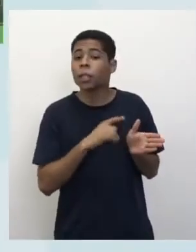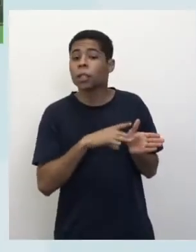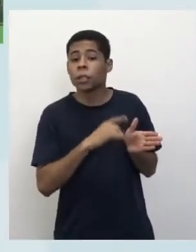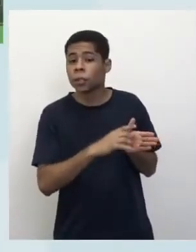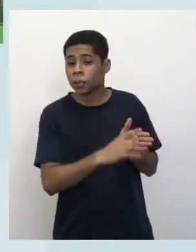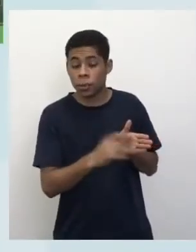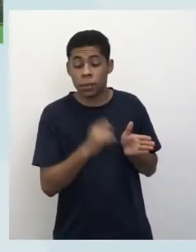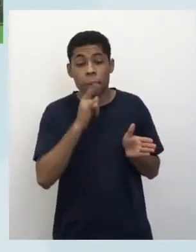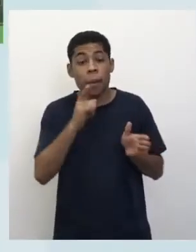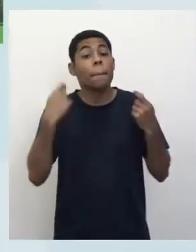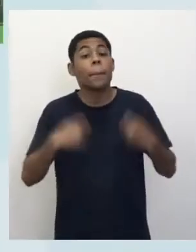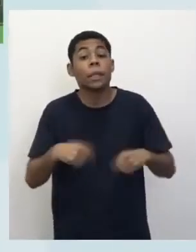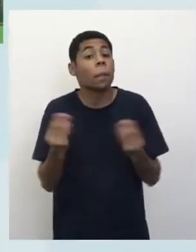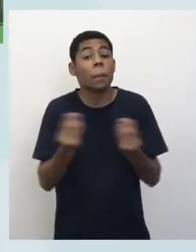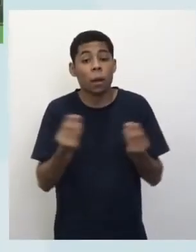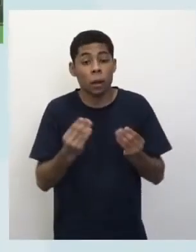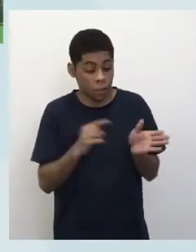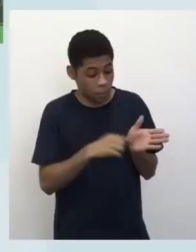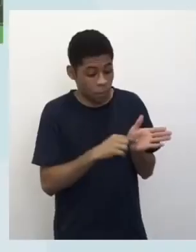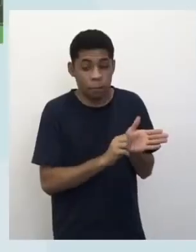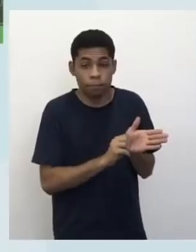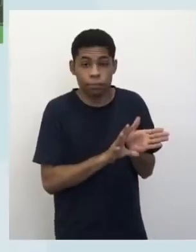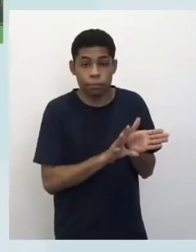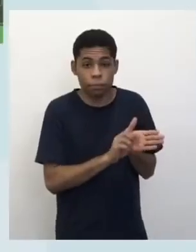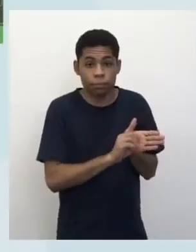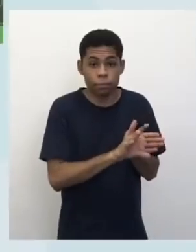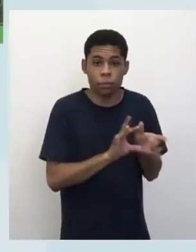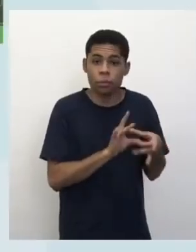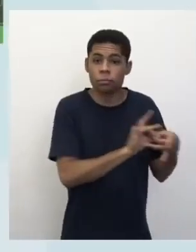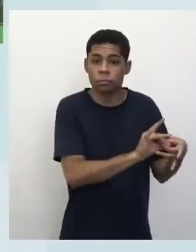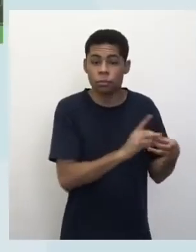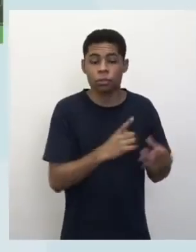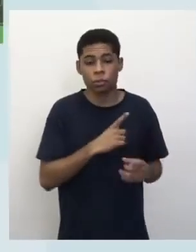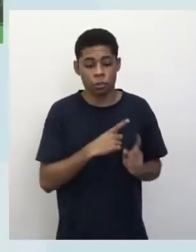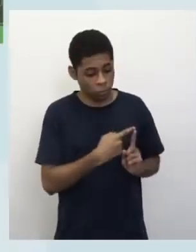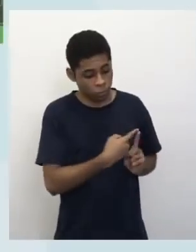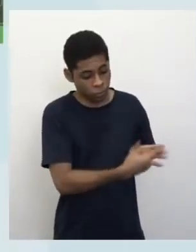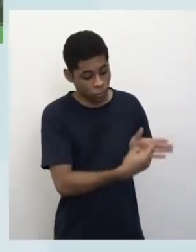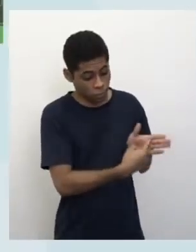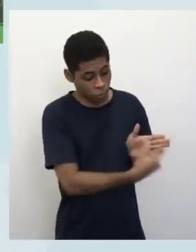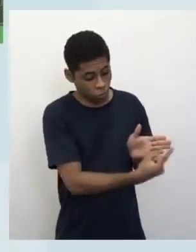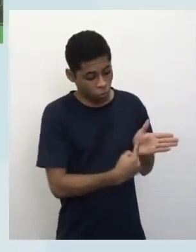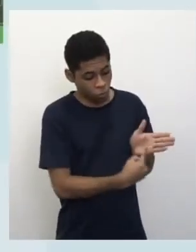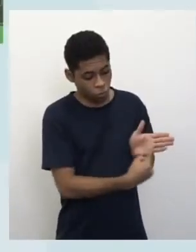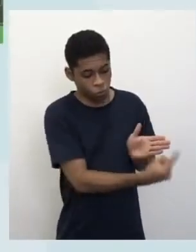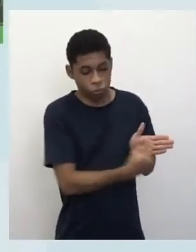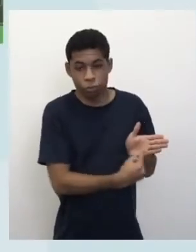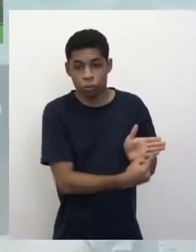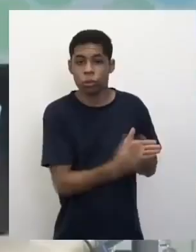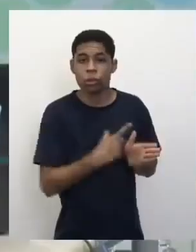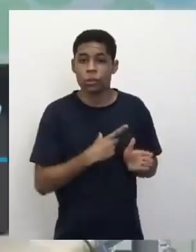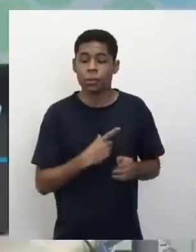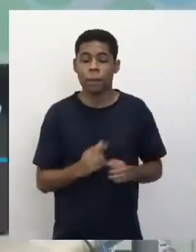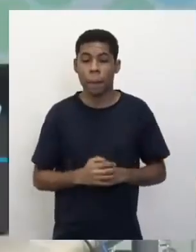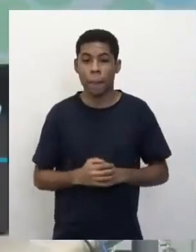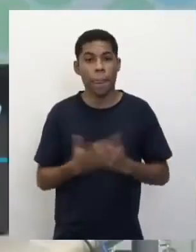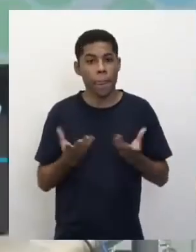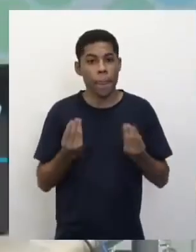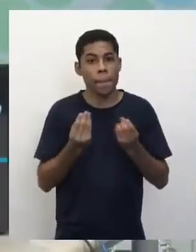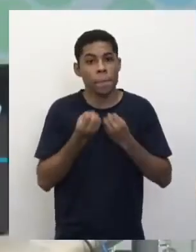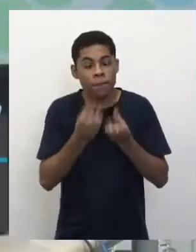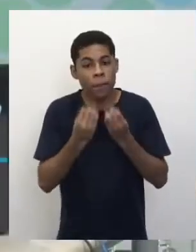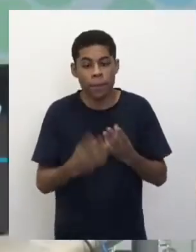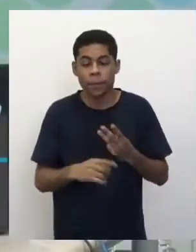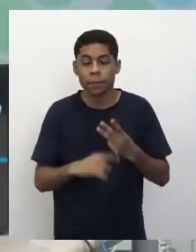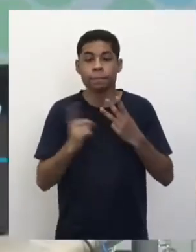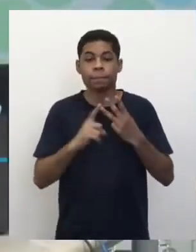que você precisa dele, ativa um circuito ou outro circuito. Ok. Tô vendo, gente? Altas informações hoje. E no terceiro